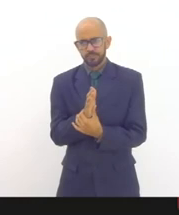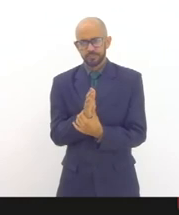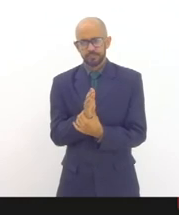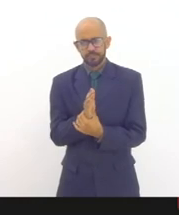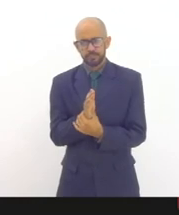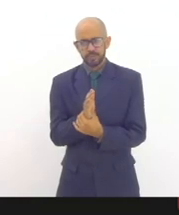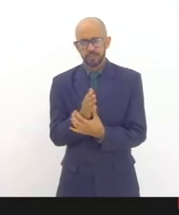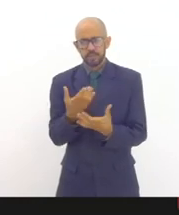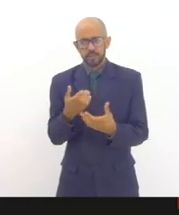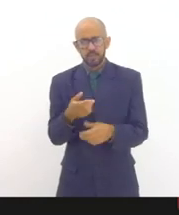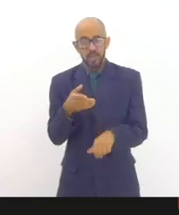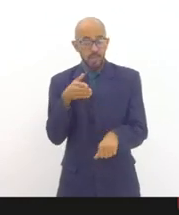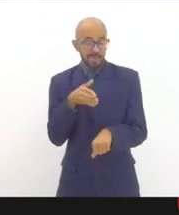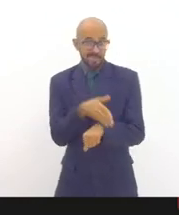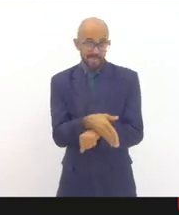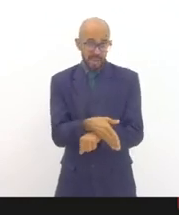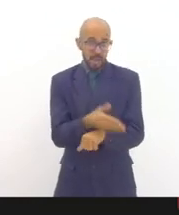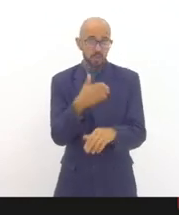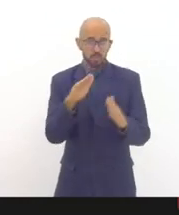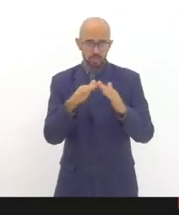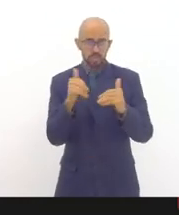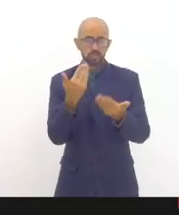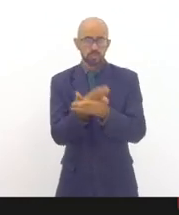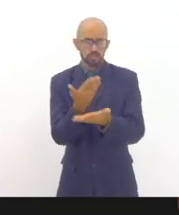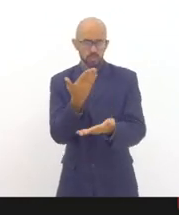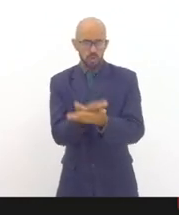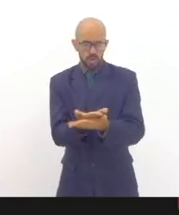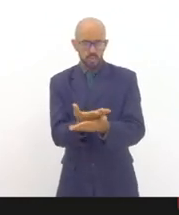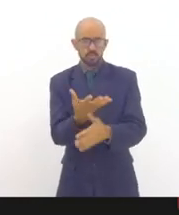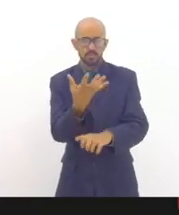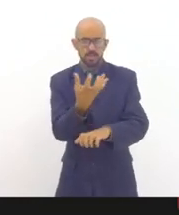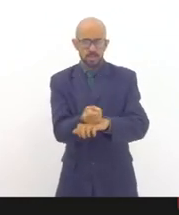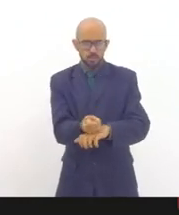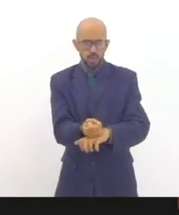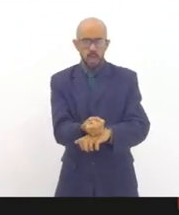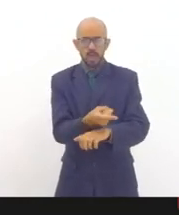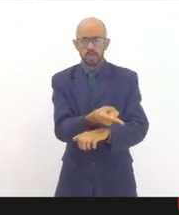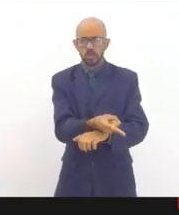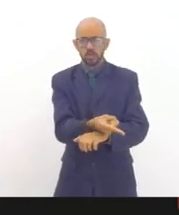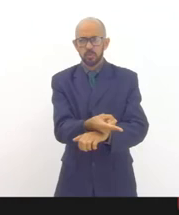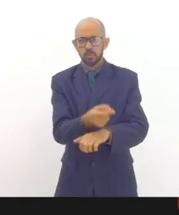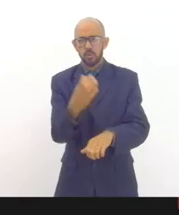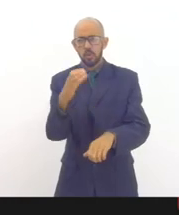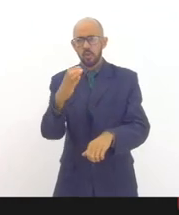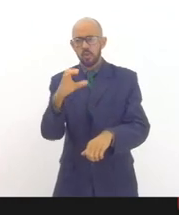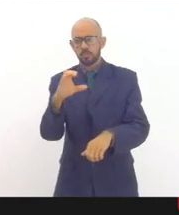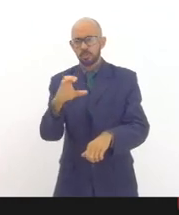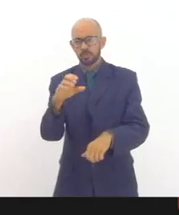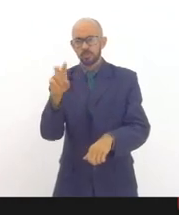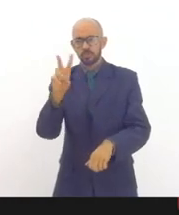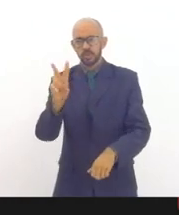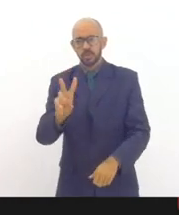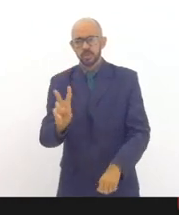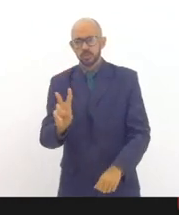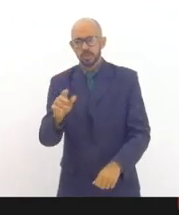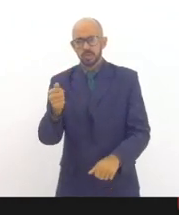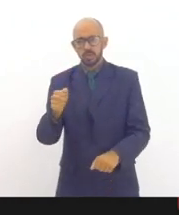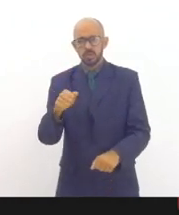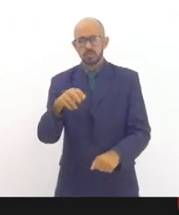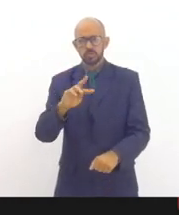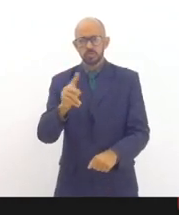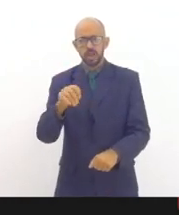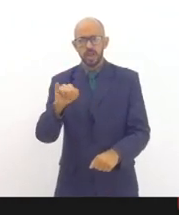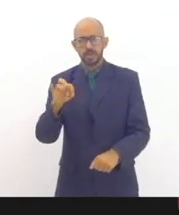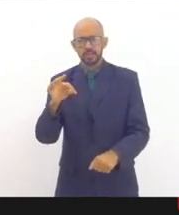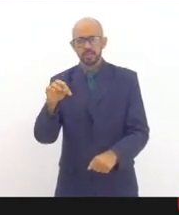procuraram a rede pública de ensino, se matricularam, colombianos, venezuelanos,